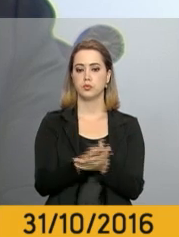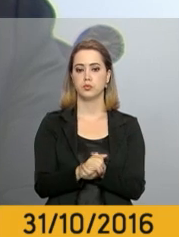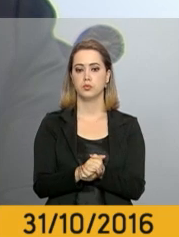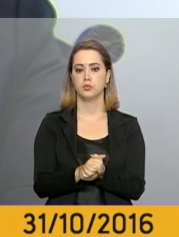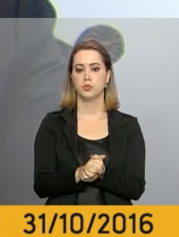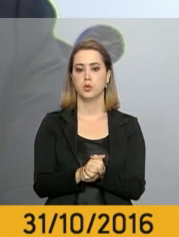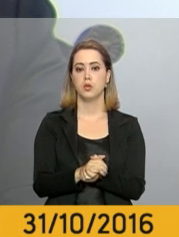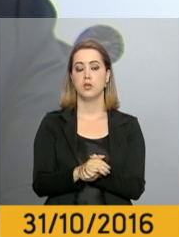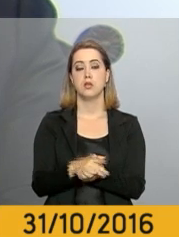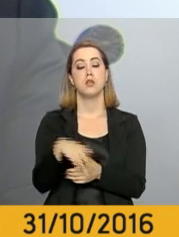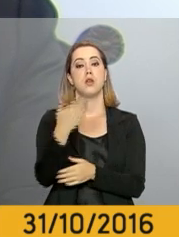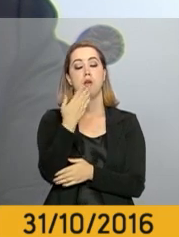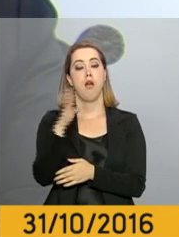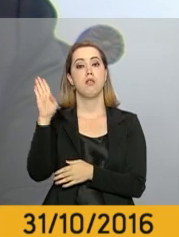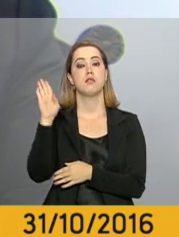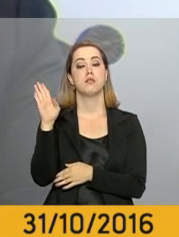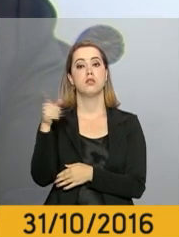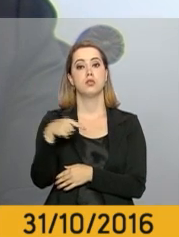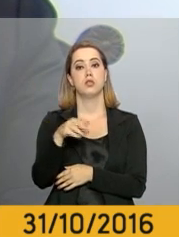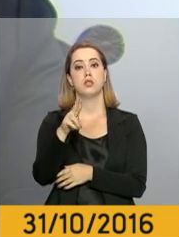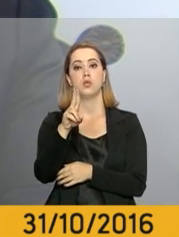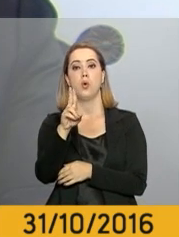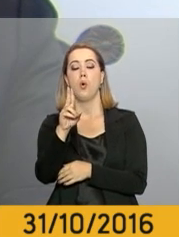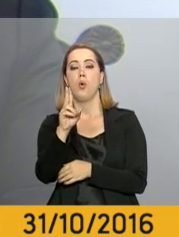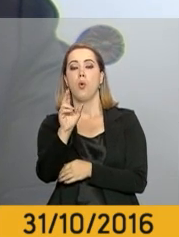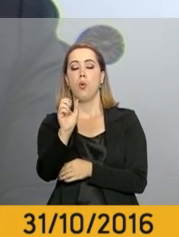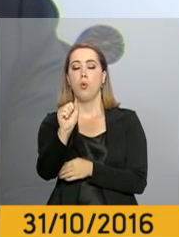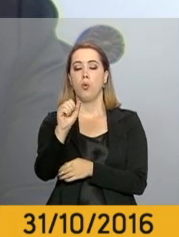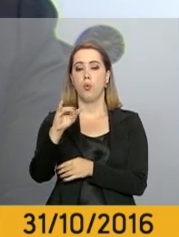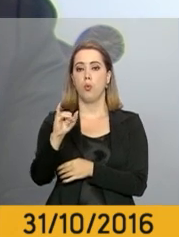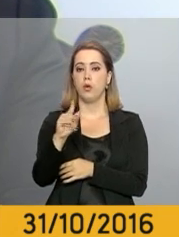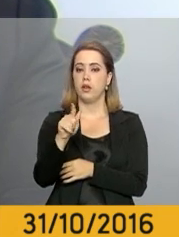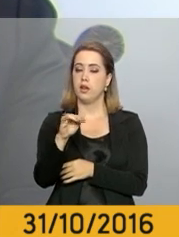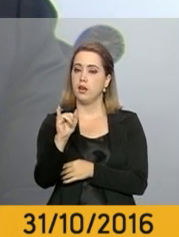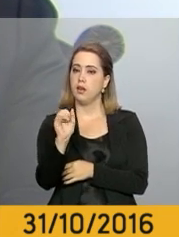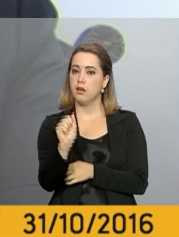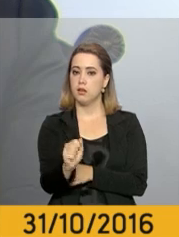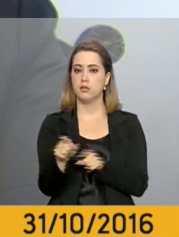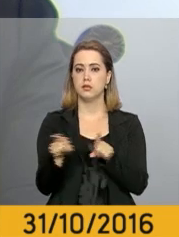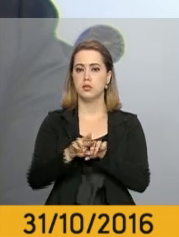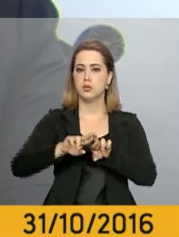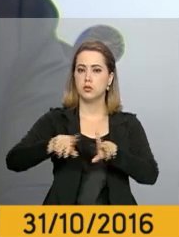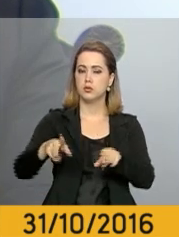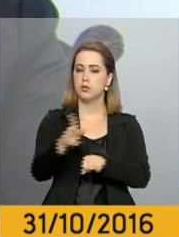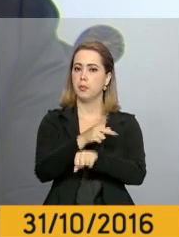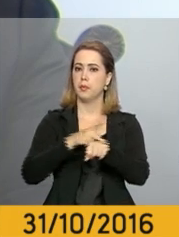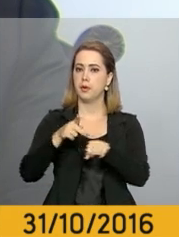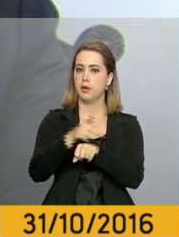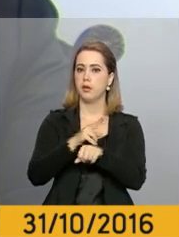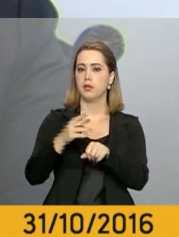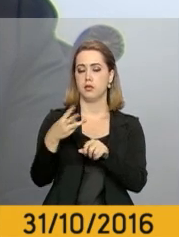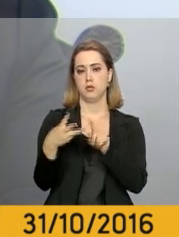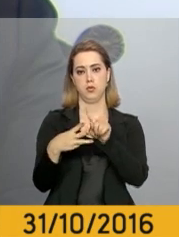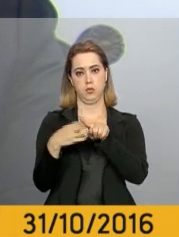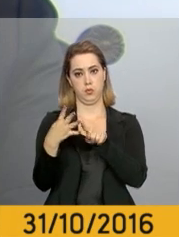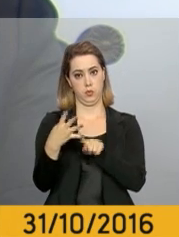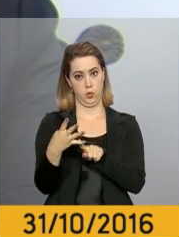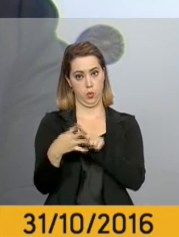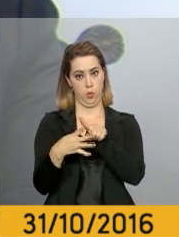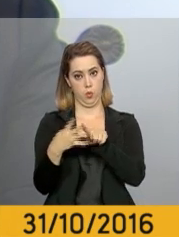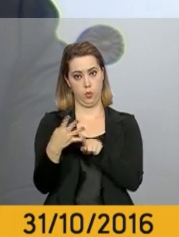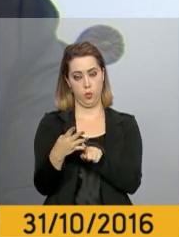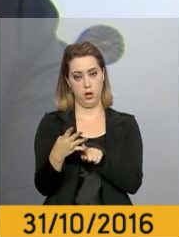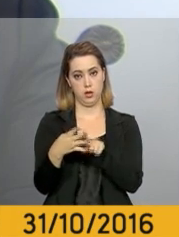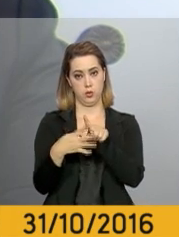as candidaturas da Hungria da República Checa da república eslovaca e da República oriental do Uruguai